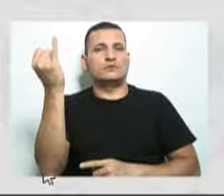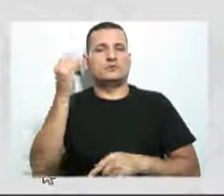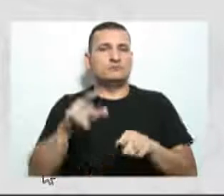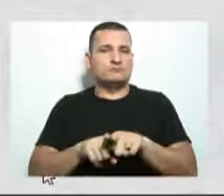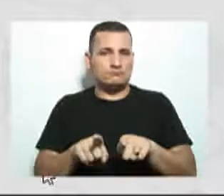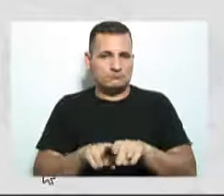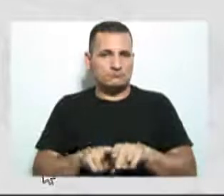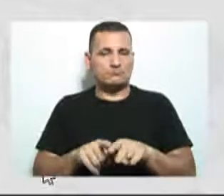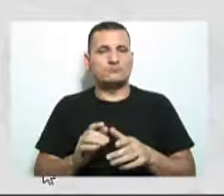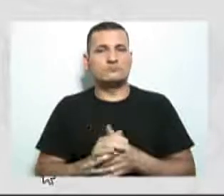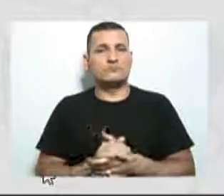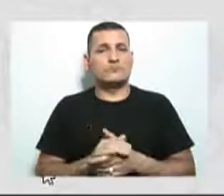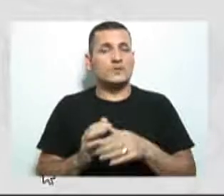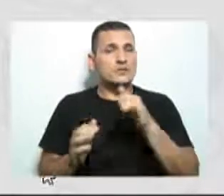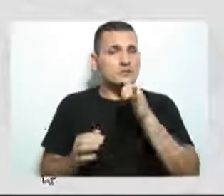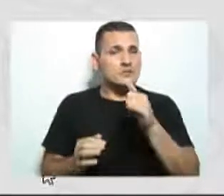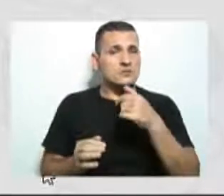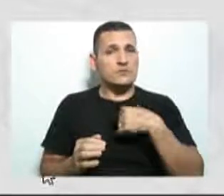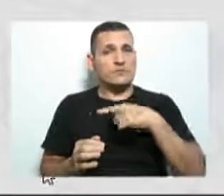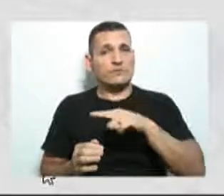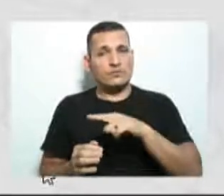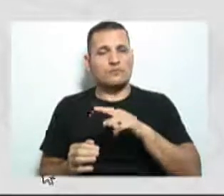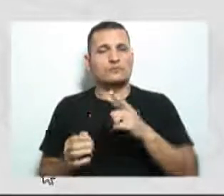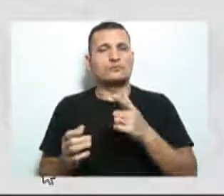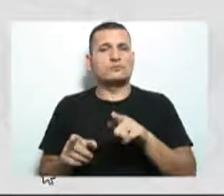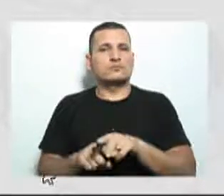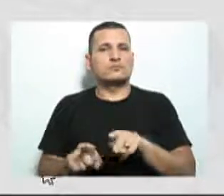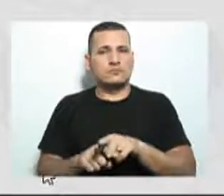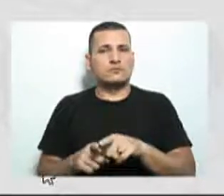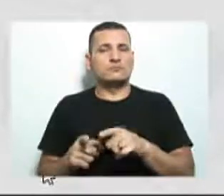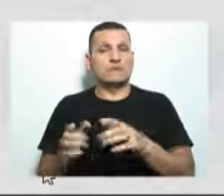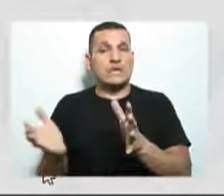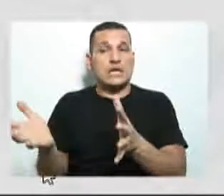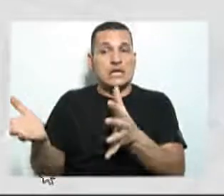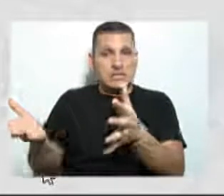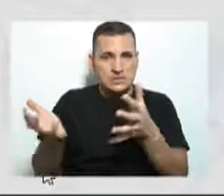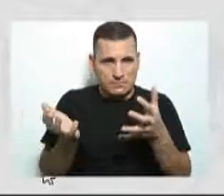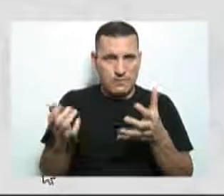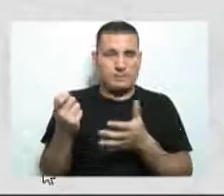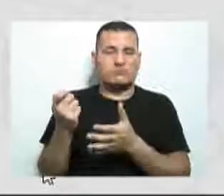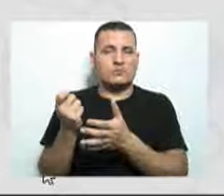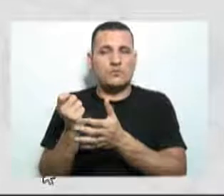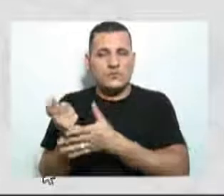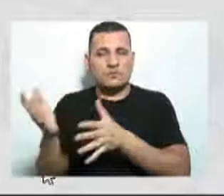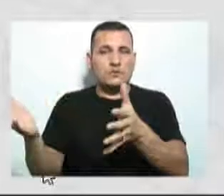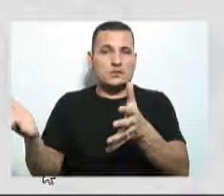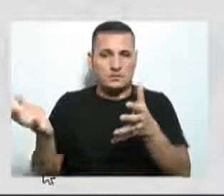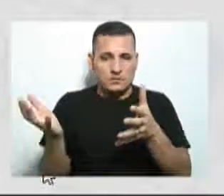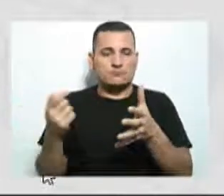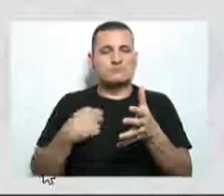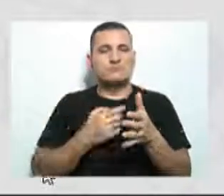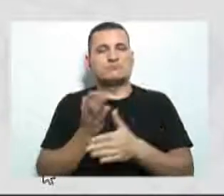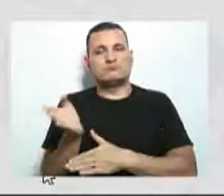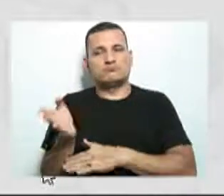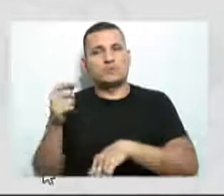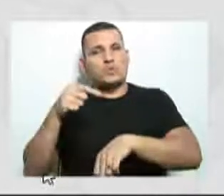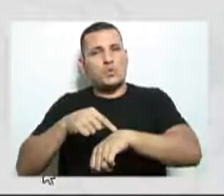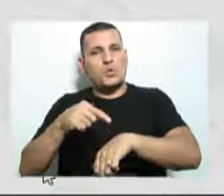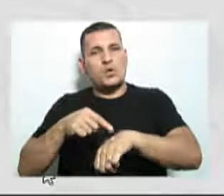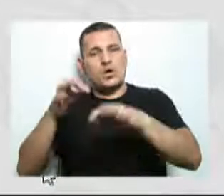como, claro, se eu vou receber a compra, está no local indicado na hora para receber o produto.